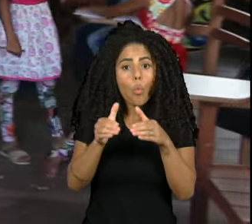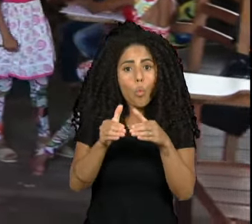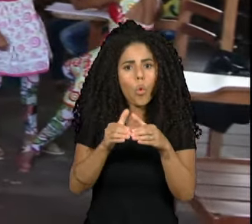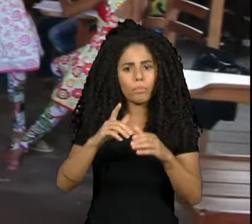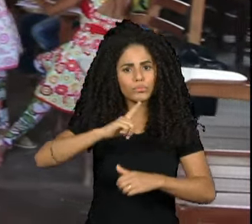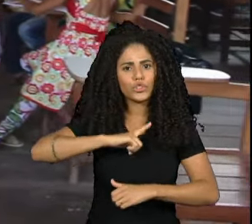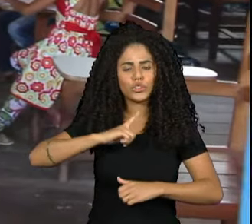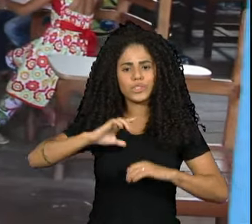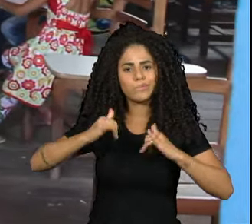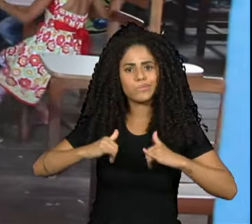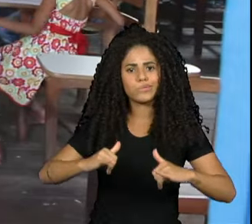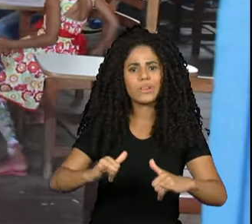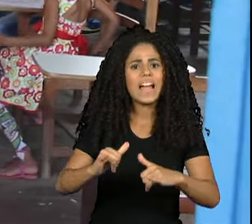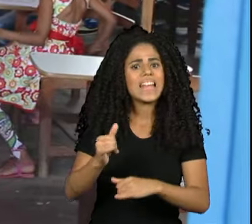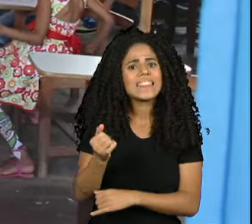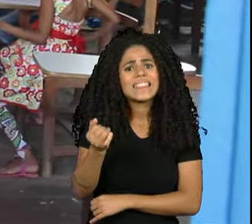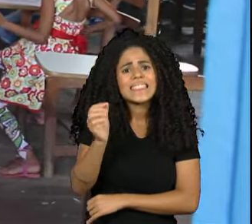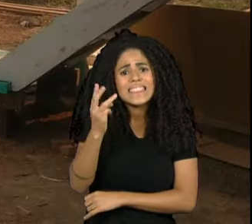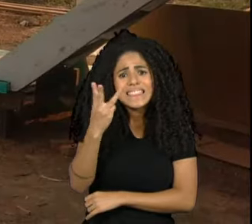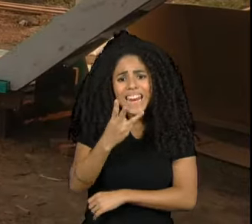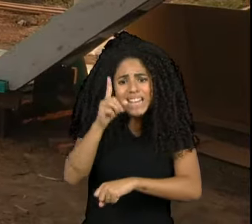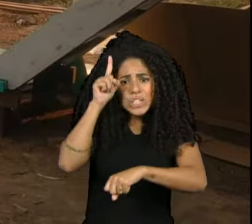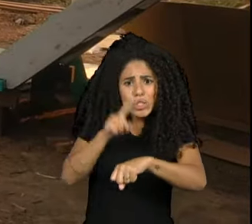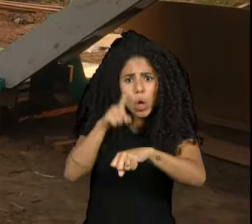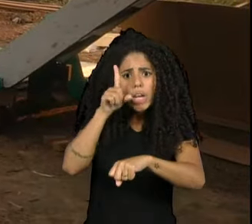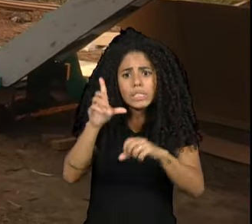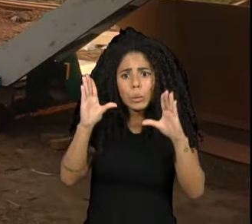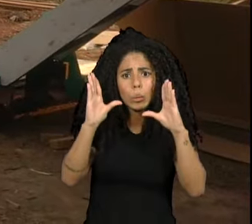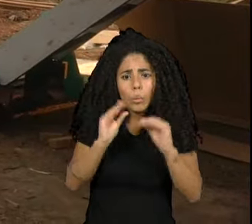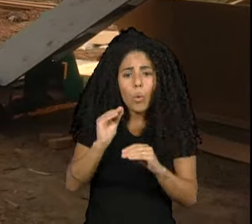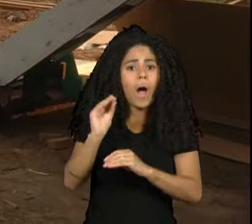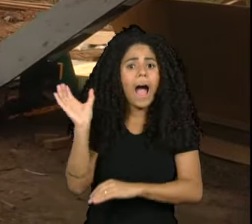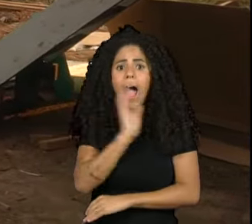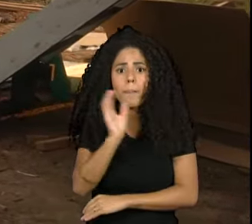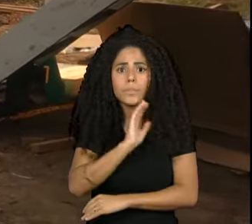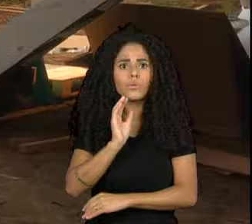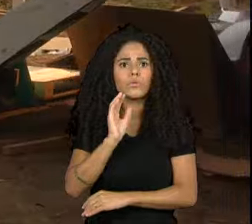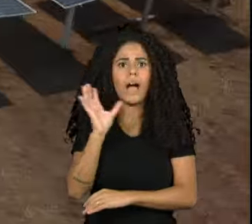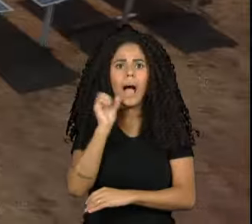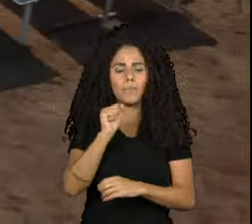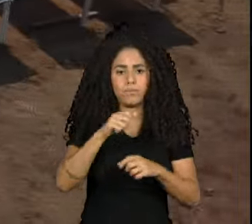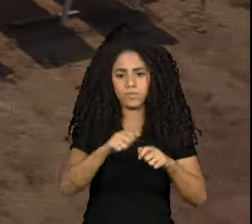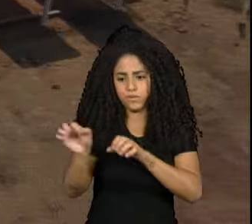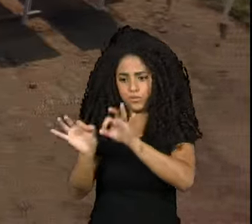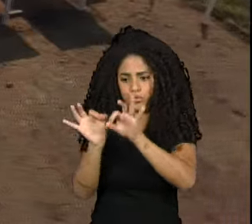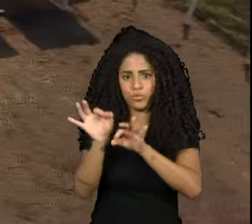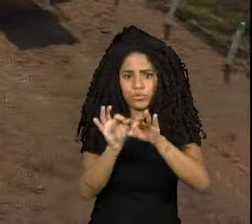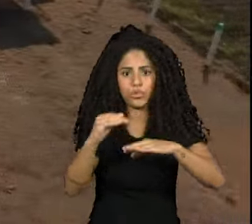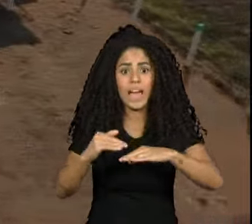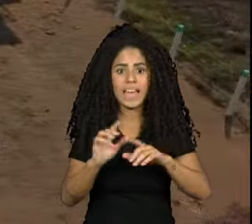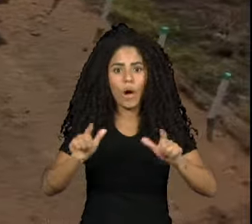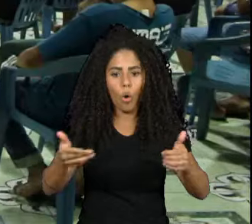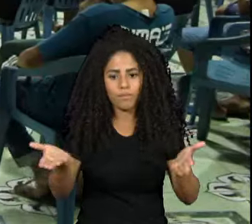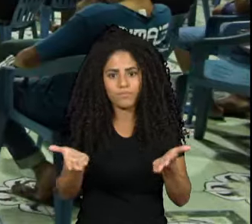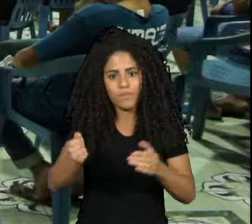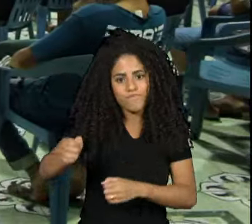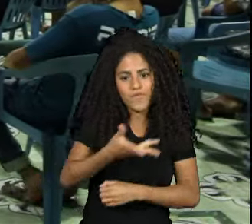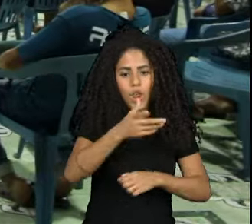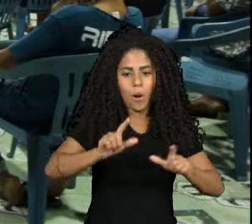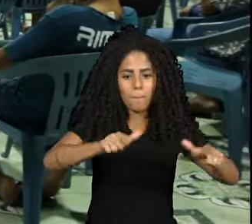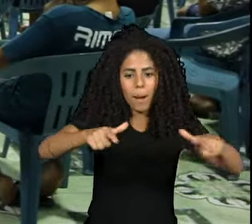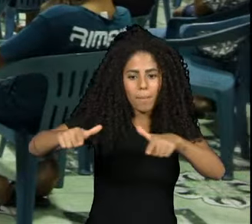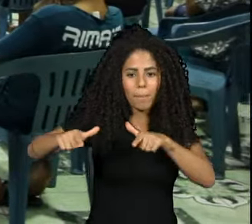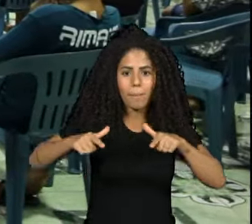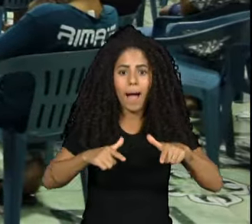eletricidade por apenas 3 horas por noite, gerada por um motor a diesel. Com a chegada das placas, a luz